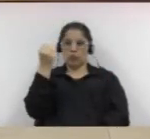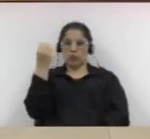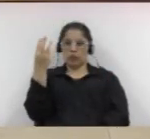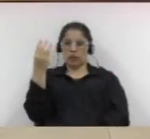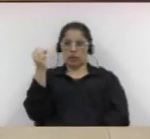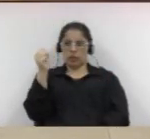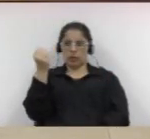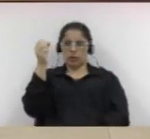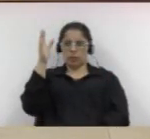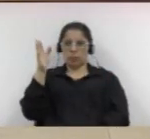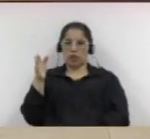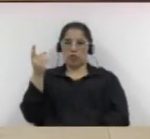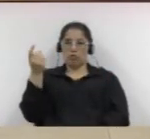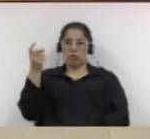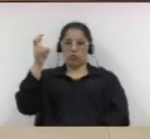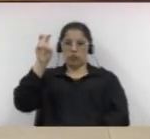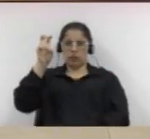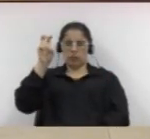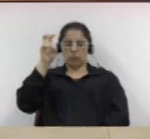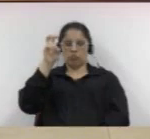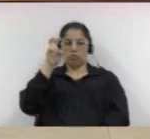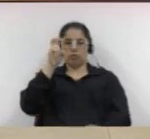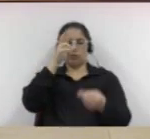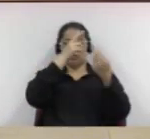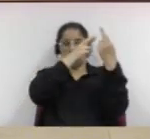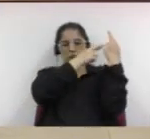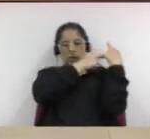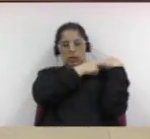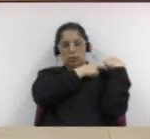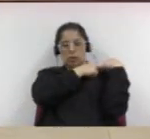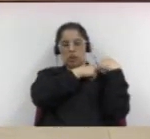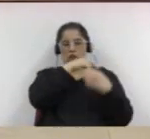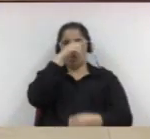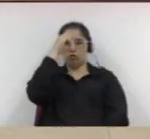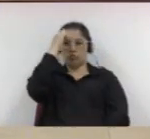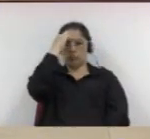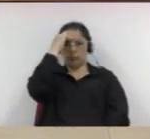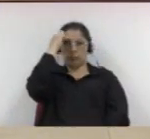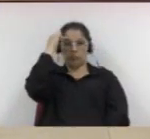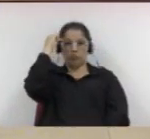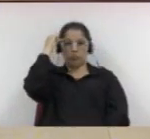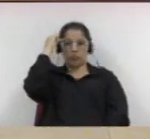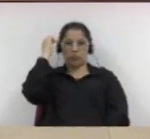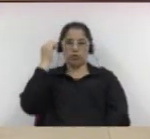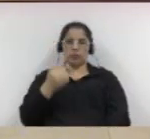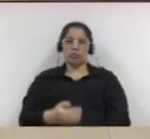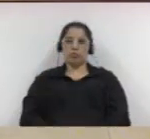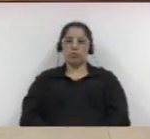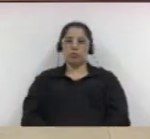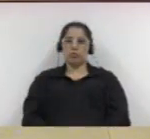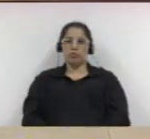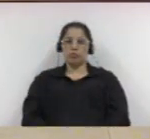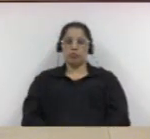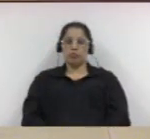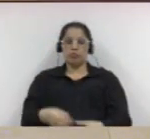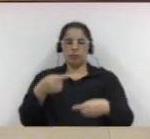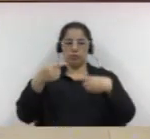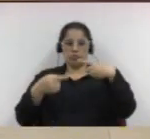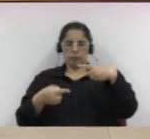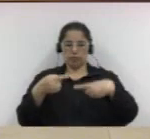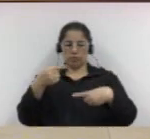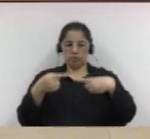838/2015. Autor, vereador Dr. Júlio. Requerimento número 838 do vereador Dr. Júlio está